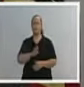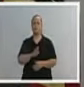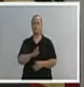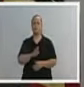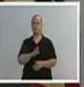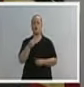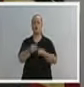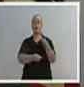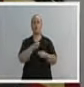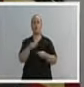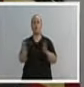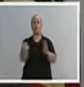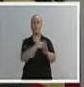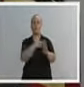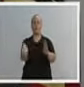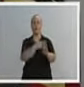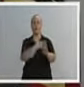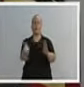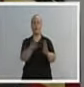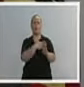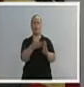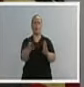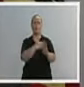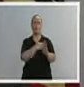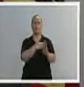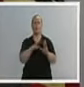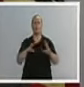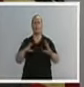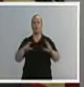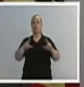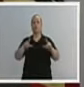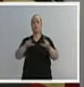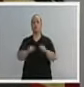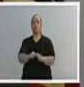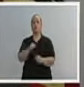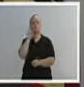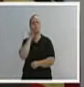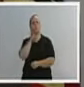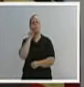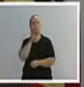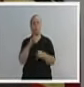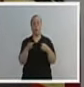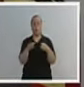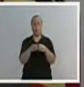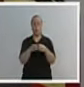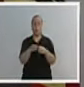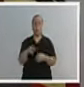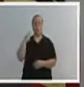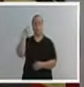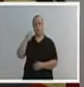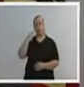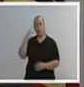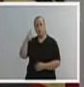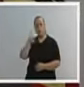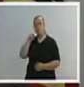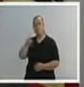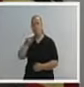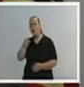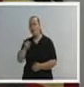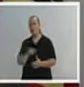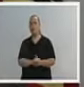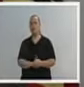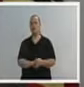bateram na cara de todo o povo brasileiro, essa foi a verdade, e todo mundo viu aí, a classe política está cada vez mais com a barba